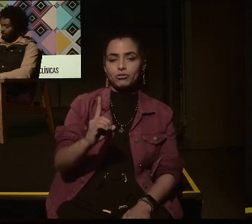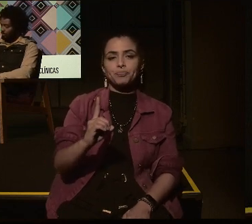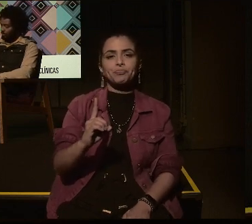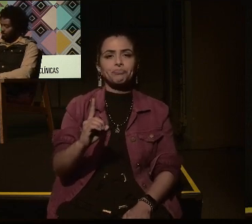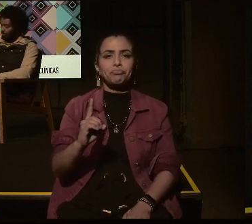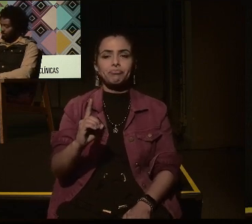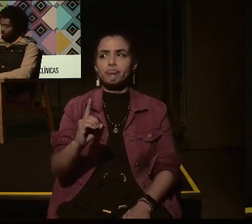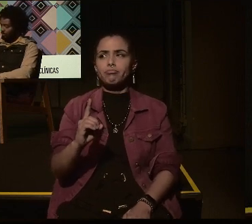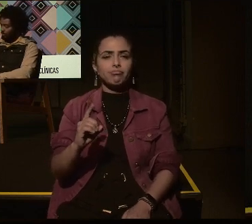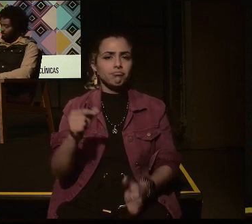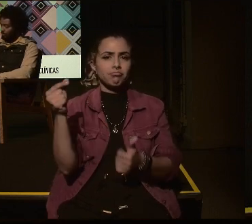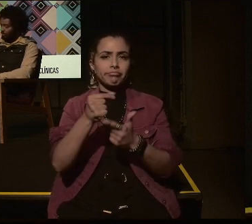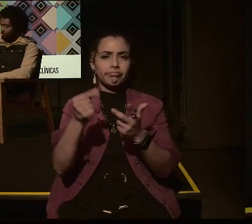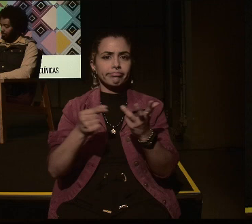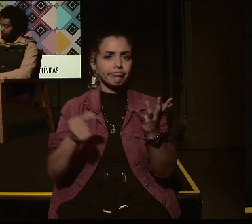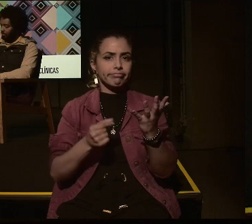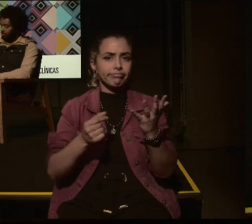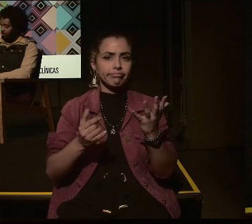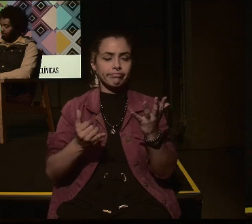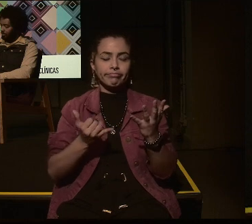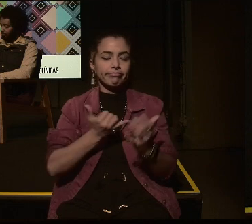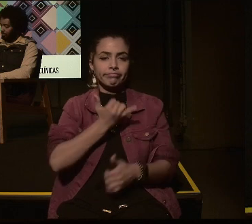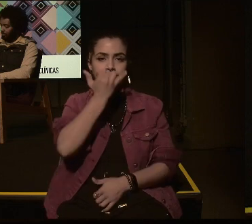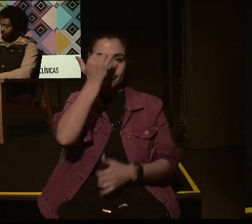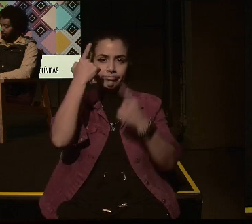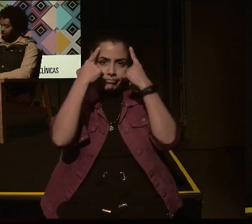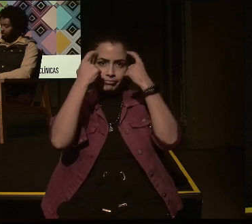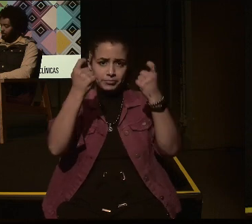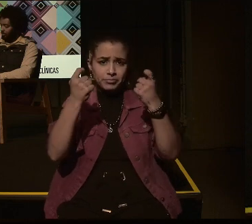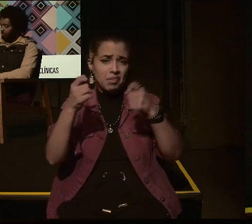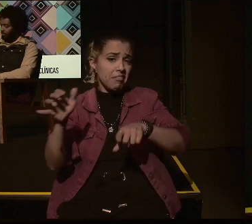de mortes negras através da não respiração.